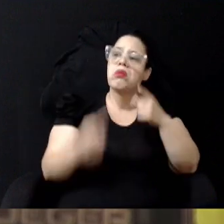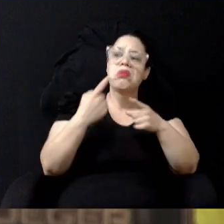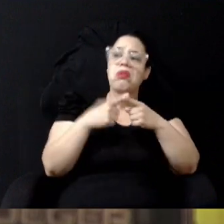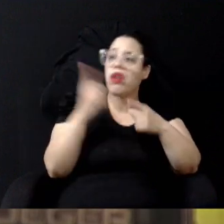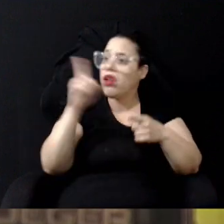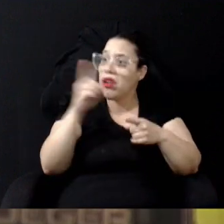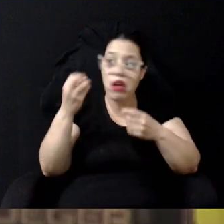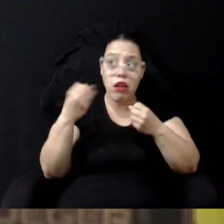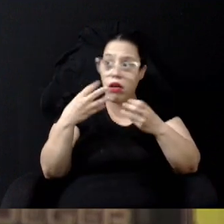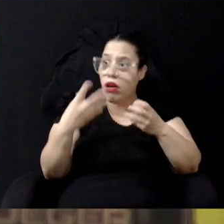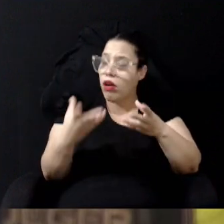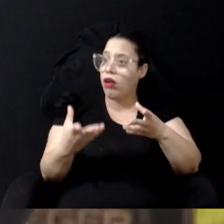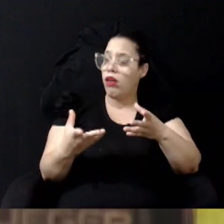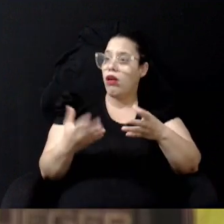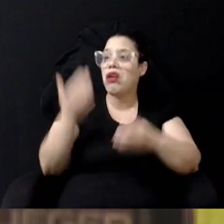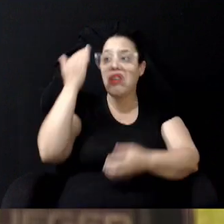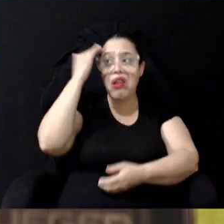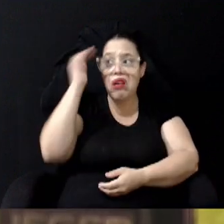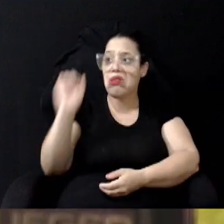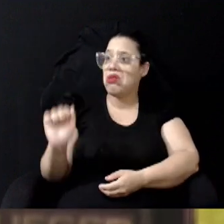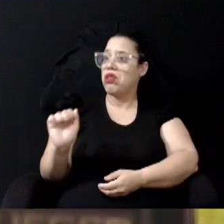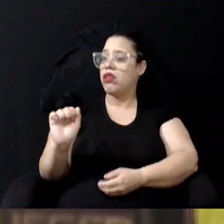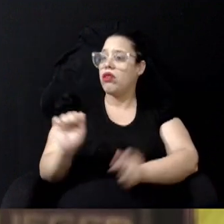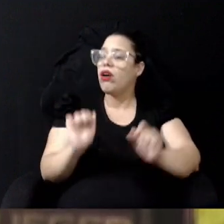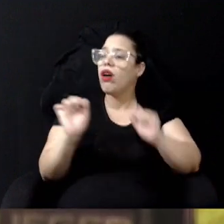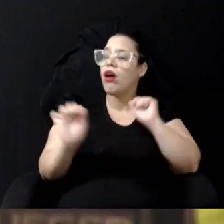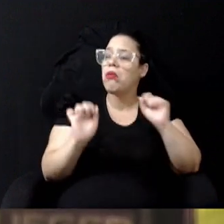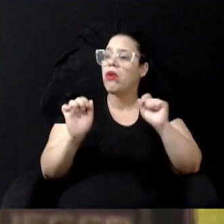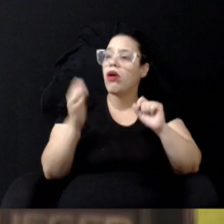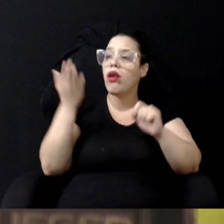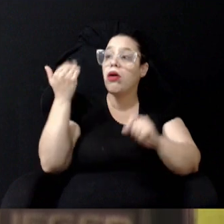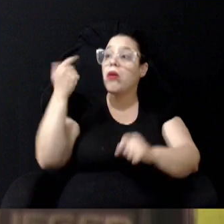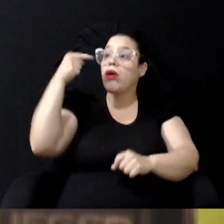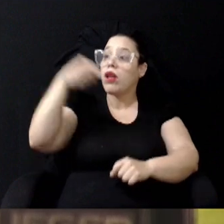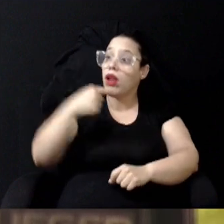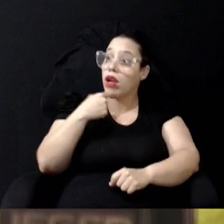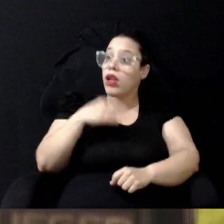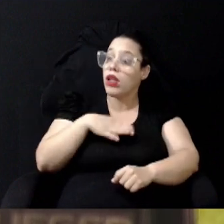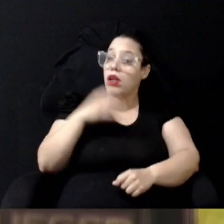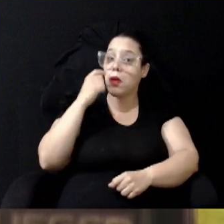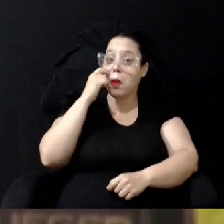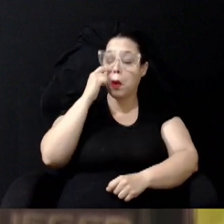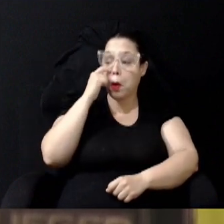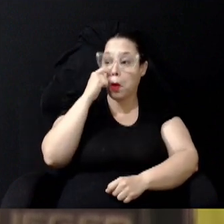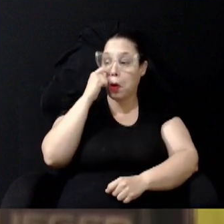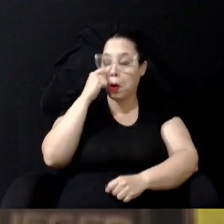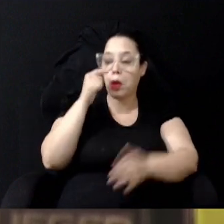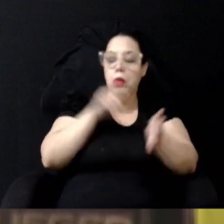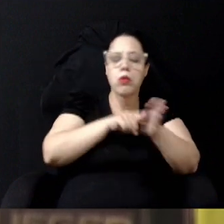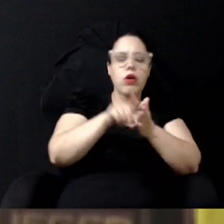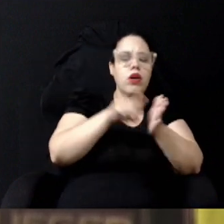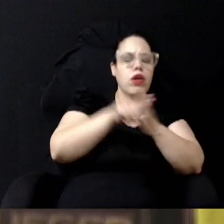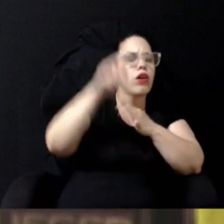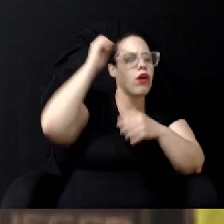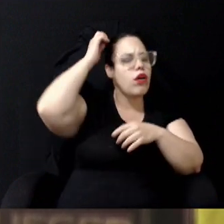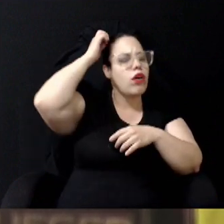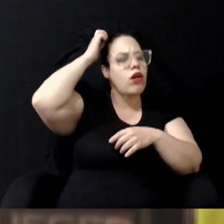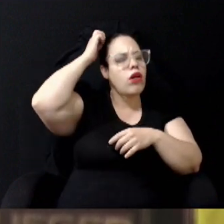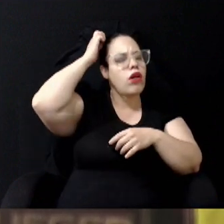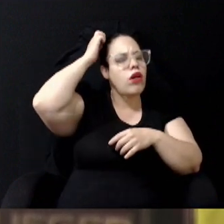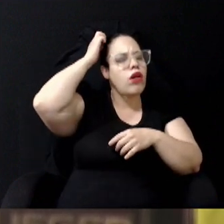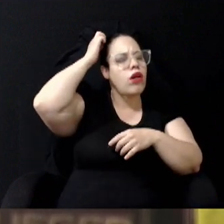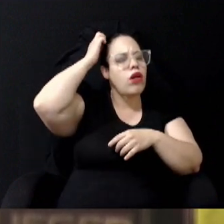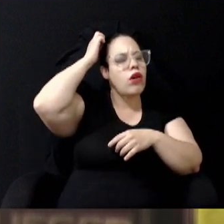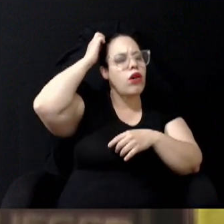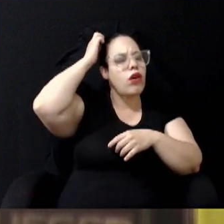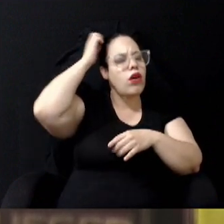crianças não sabem quem é quem do passado dessa cidade. De vez em quando eu pergunto para alguém, você sabe quem foi o fundador da